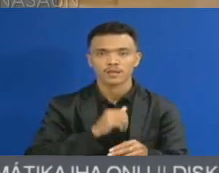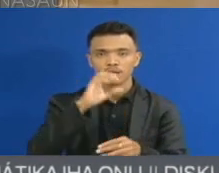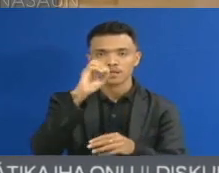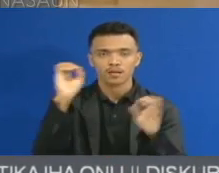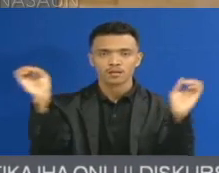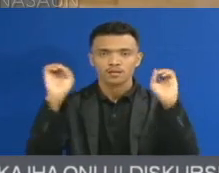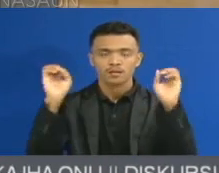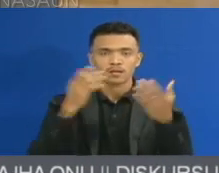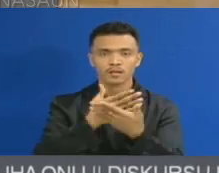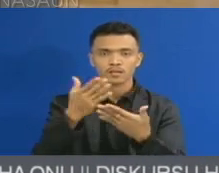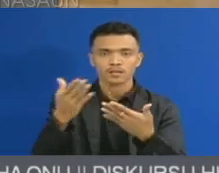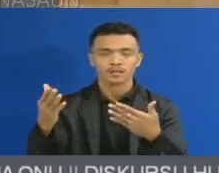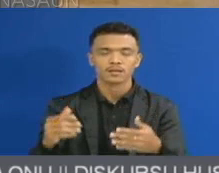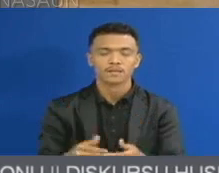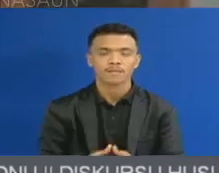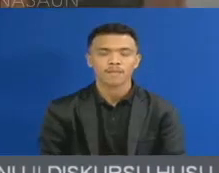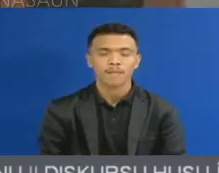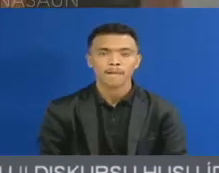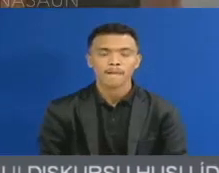ia facilidade uma larang.